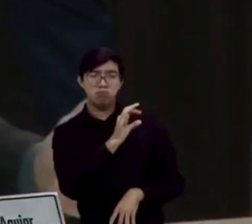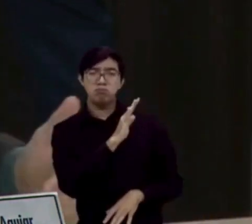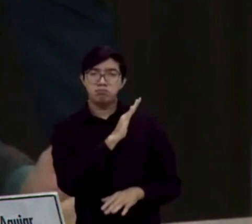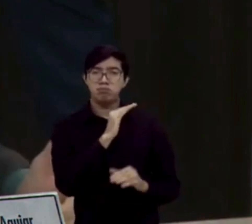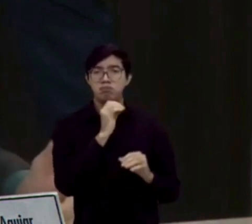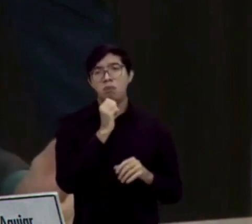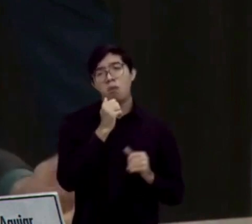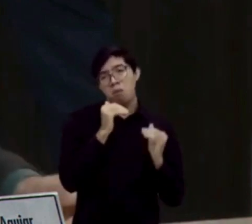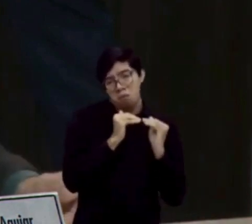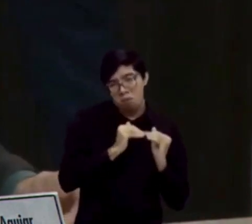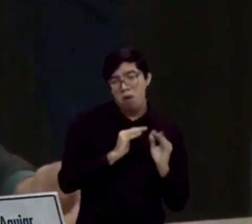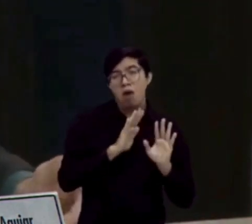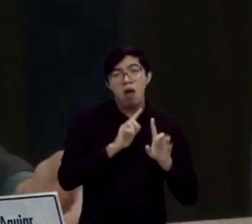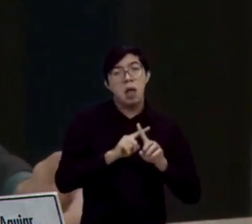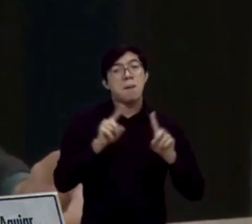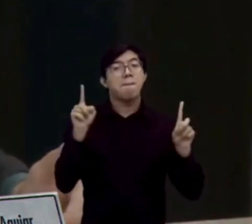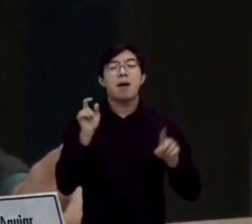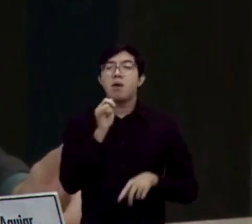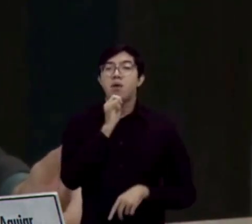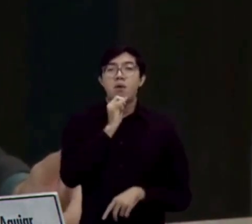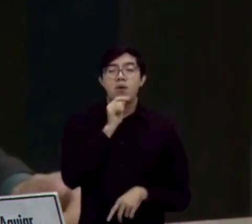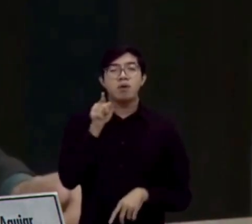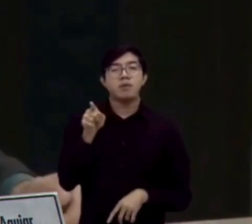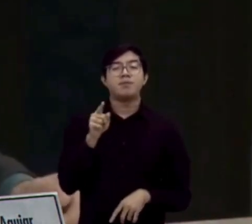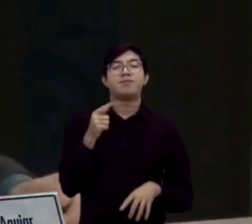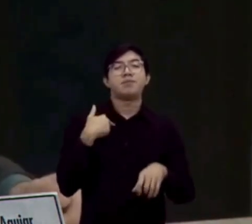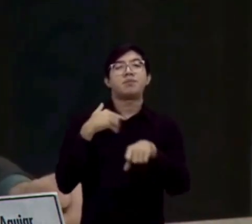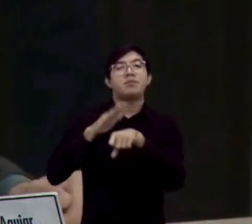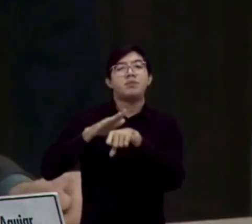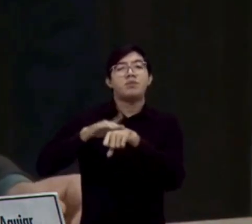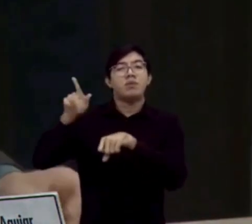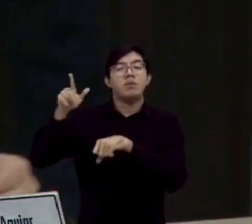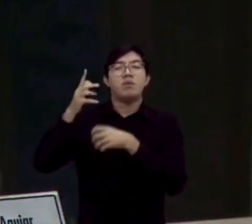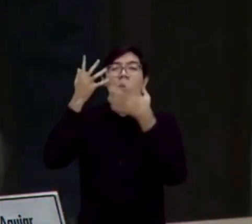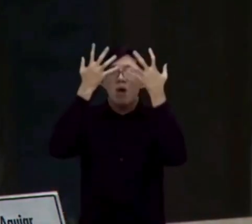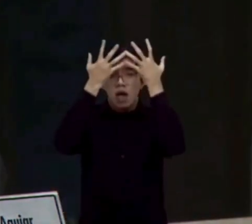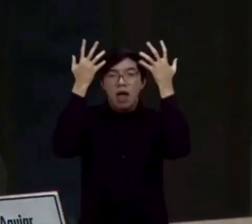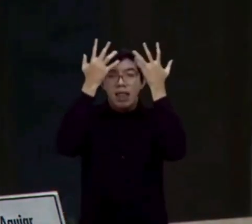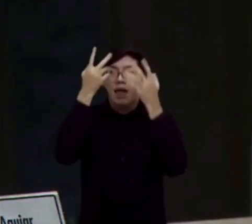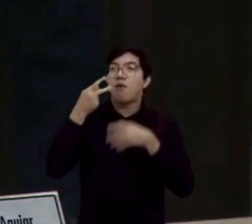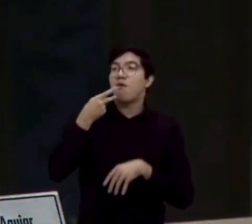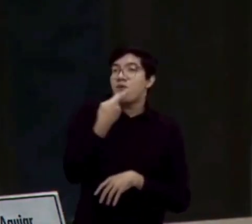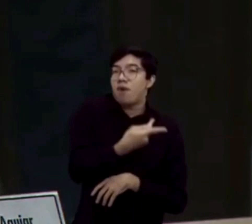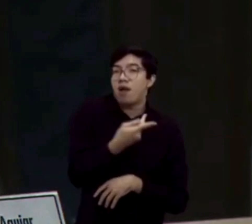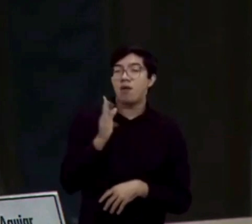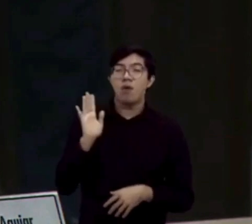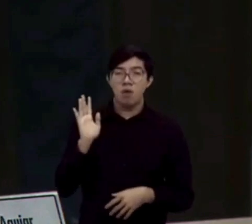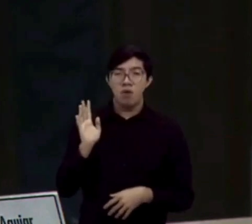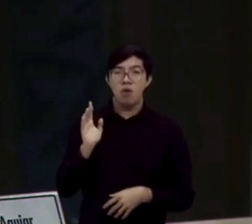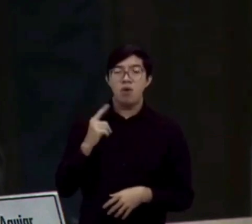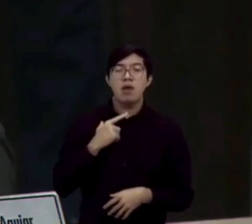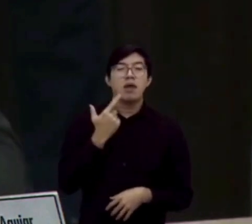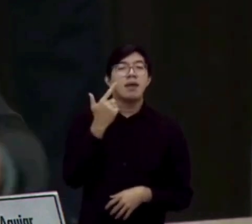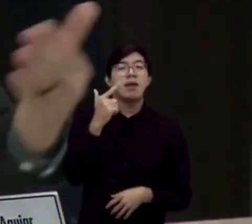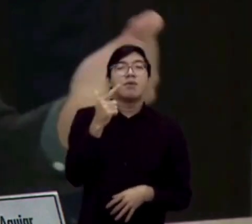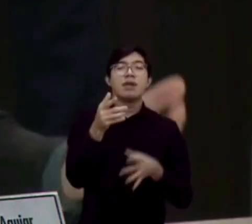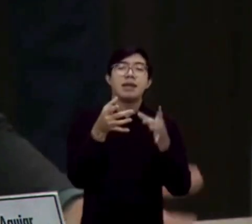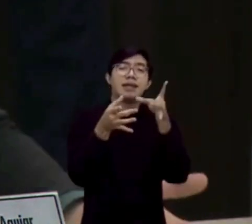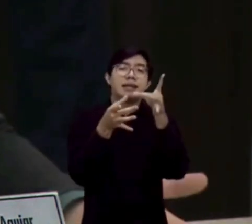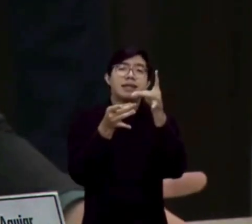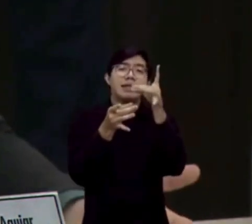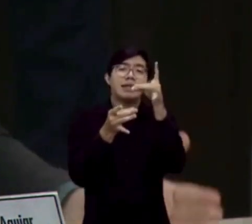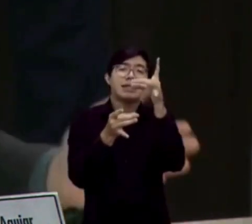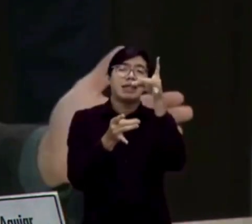vai objetivamente para o mérito, que o vereador Adail até procurou na sua fala, ele não detalha, ele fala que